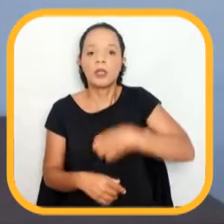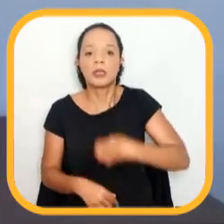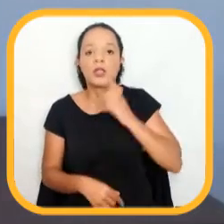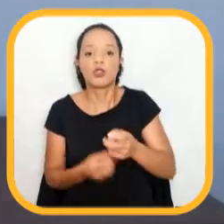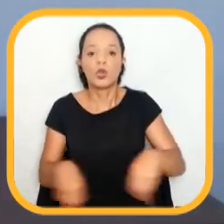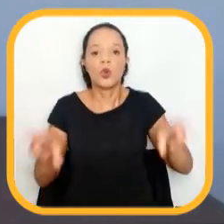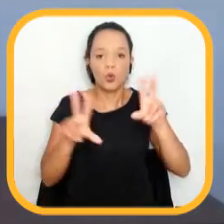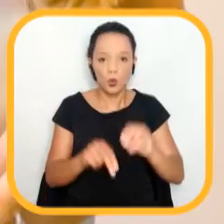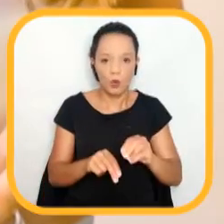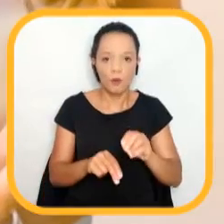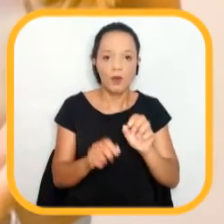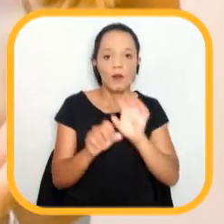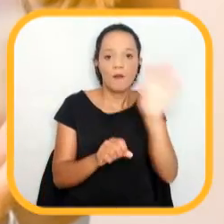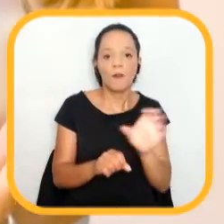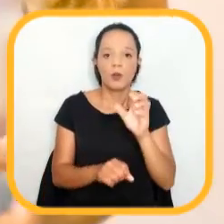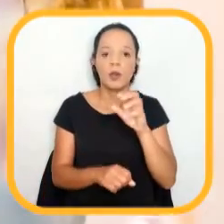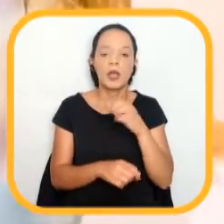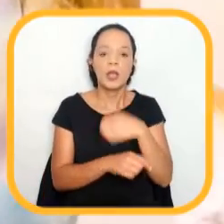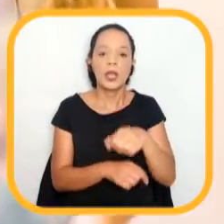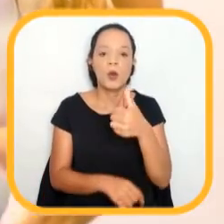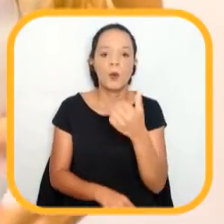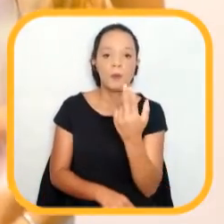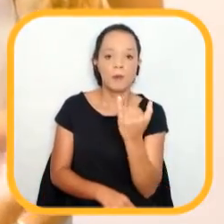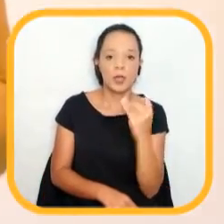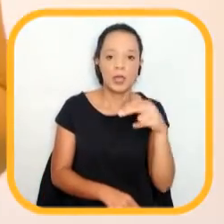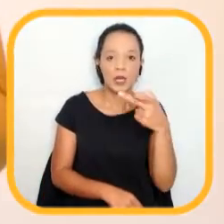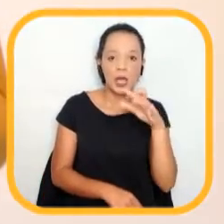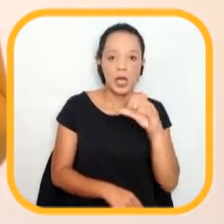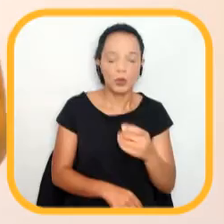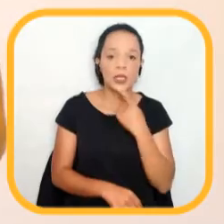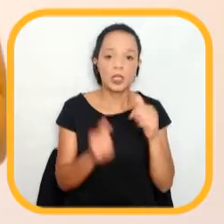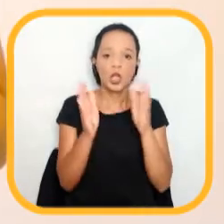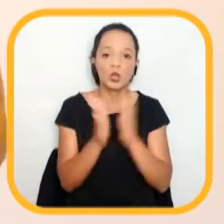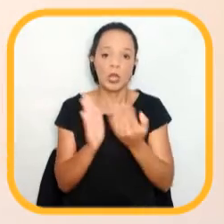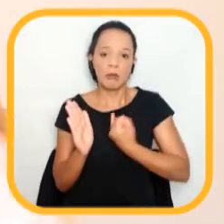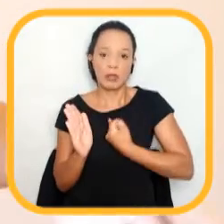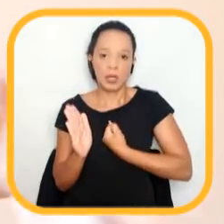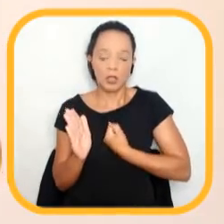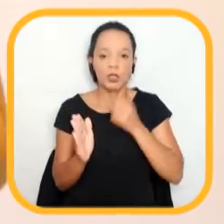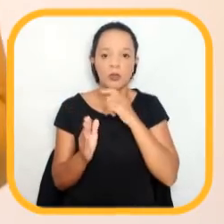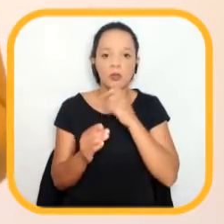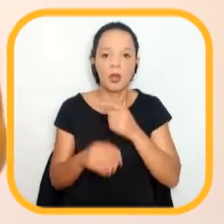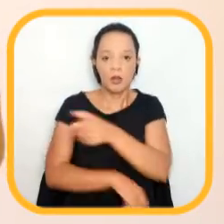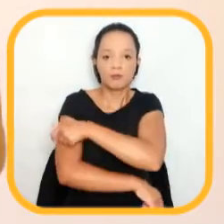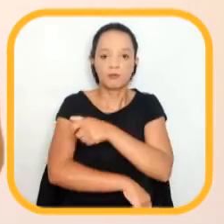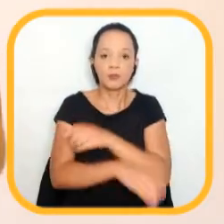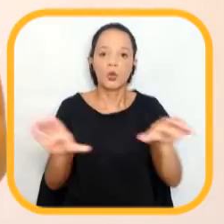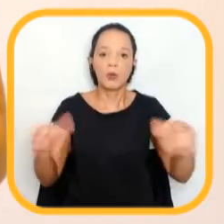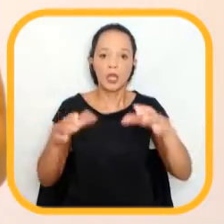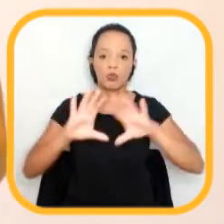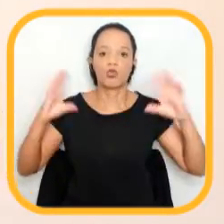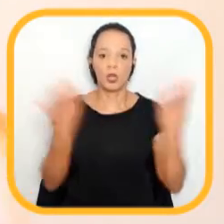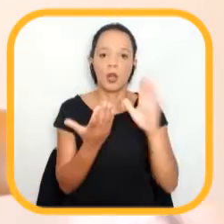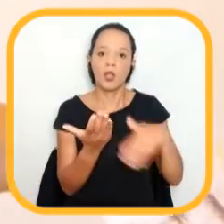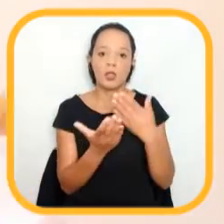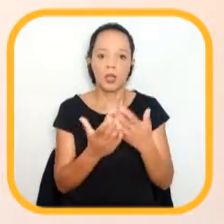um novo sistema de género, o não binário. Este sistema abrange todas as identidades e permite representar a comunidade como um